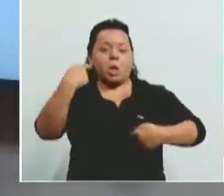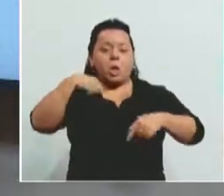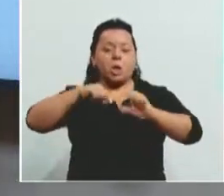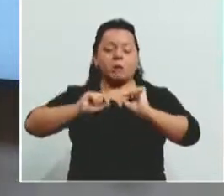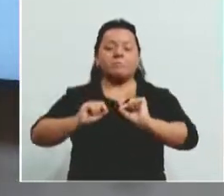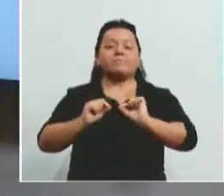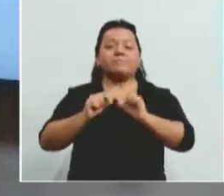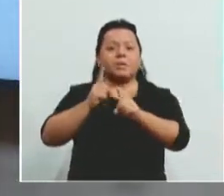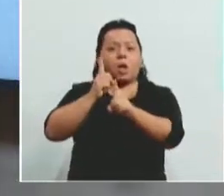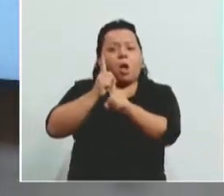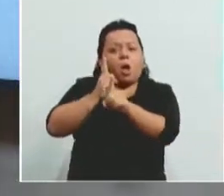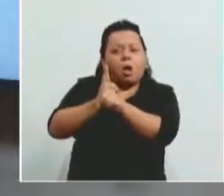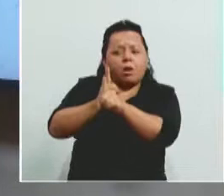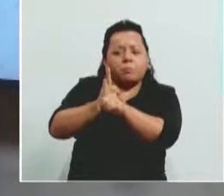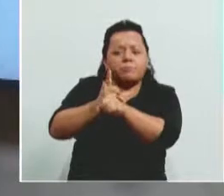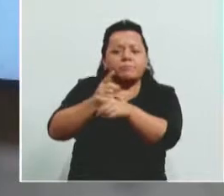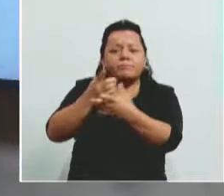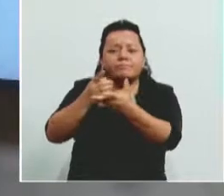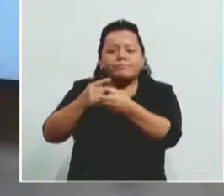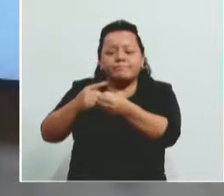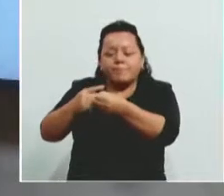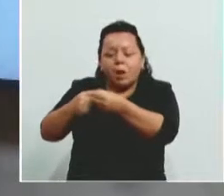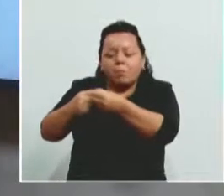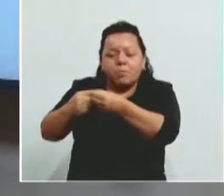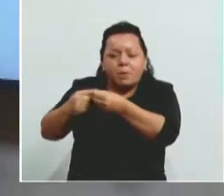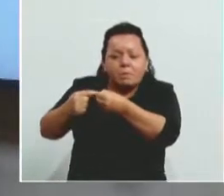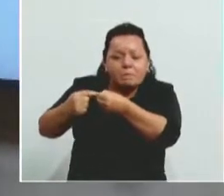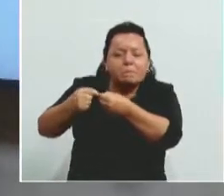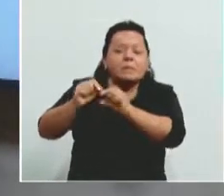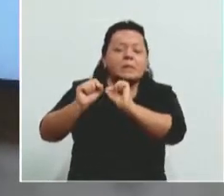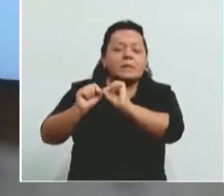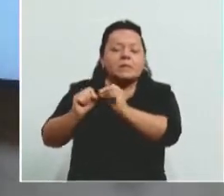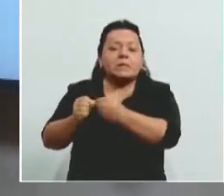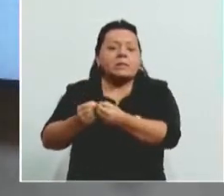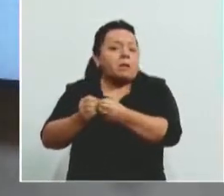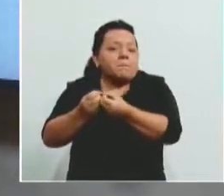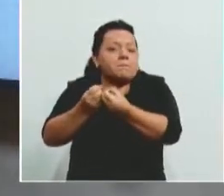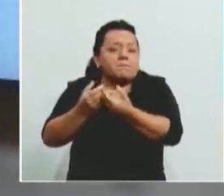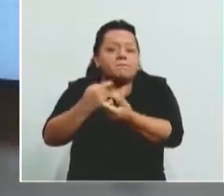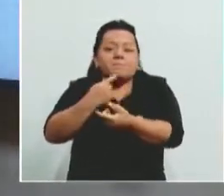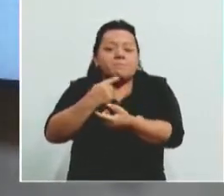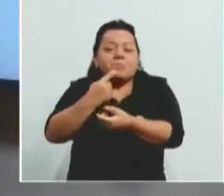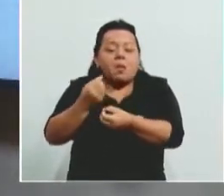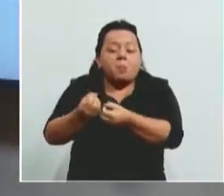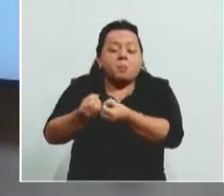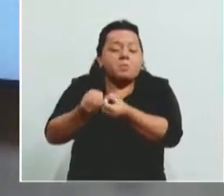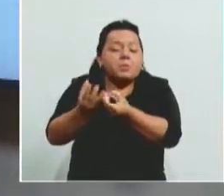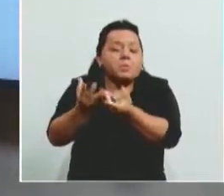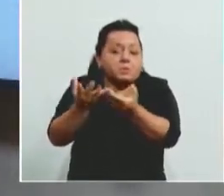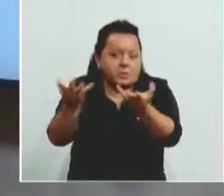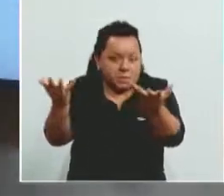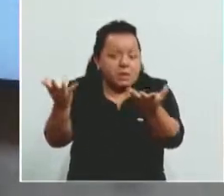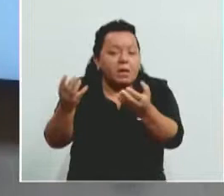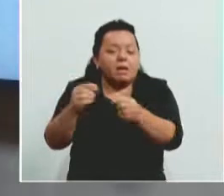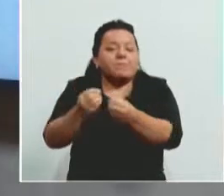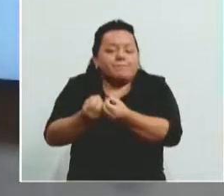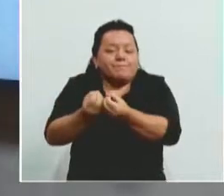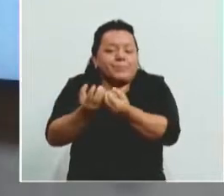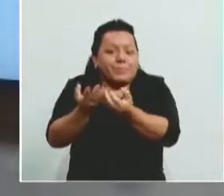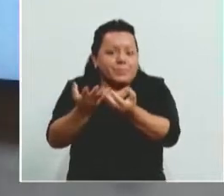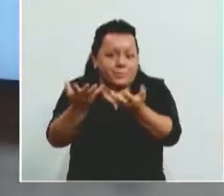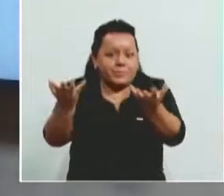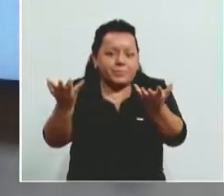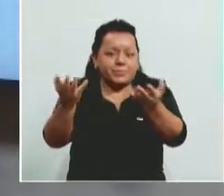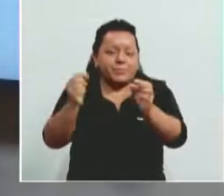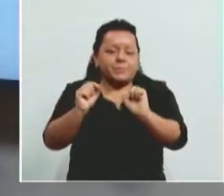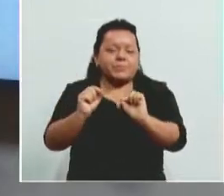proliferar. Em algumas mulheres, esse sistema imune não faz isso. Então, ele acaba se proliferando.